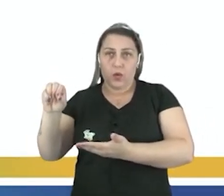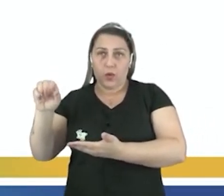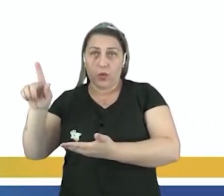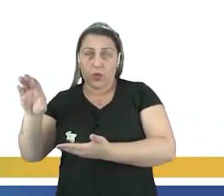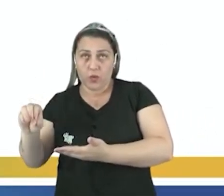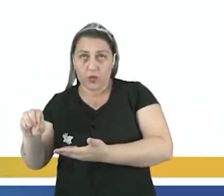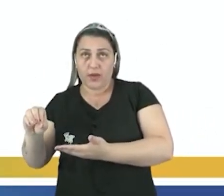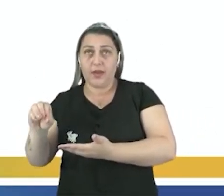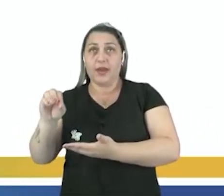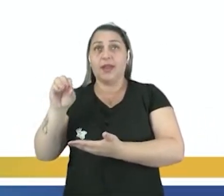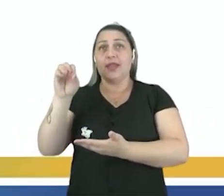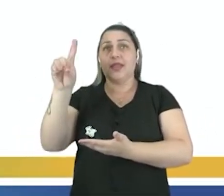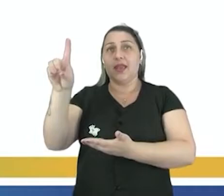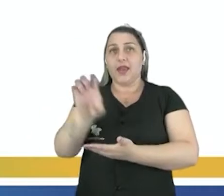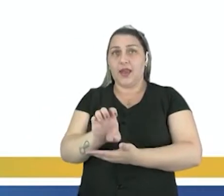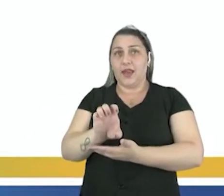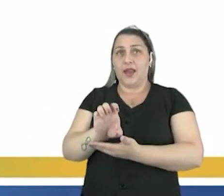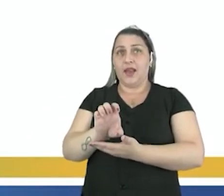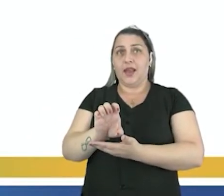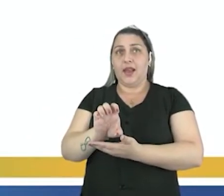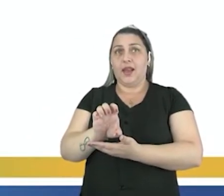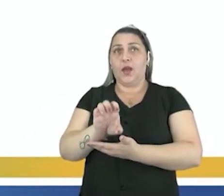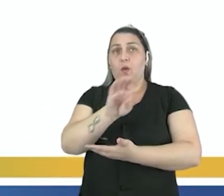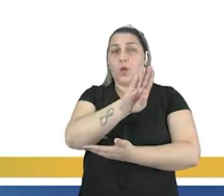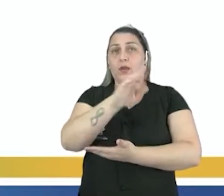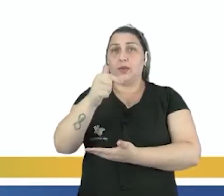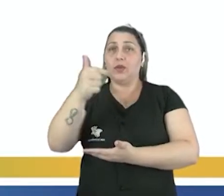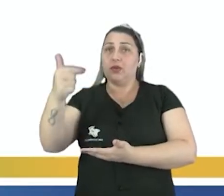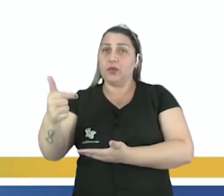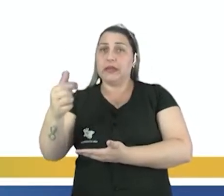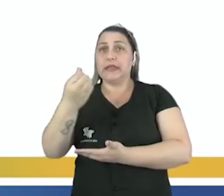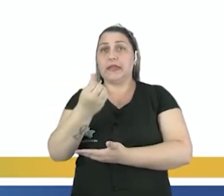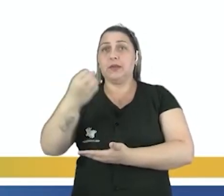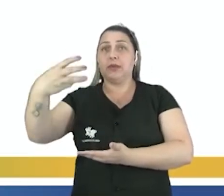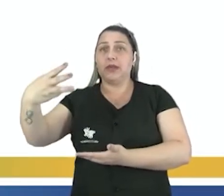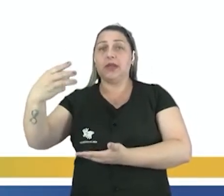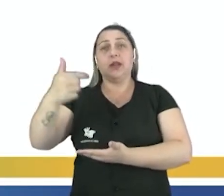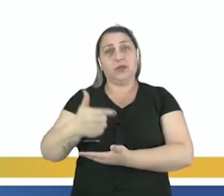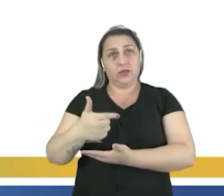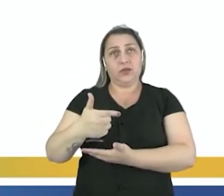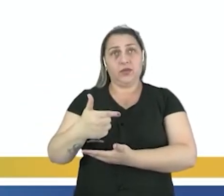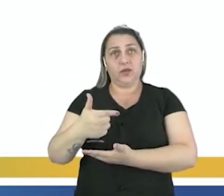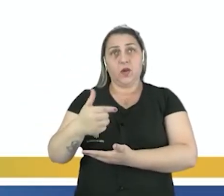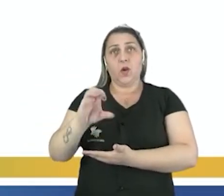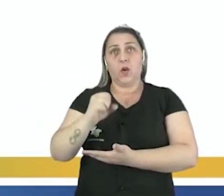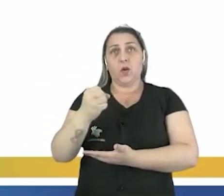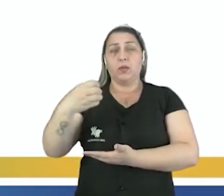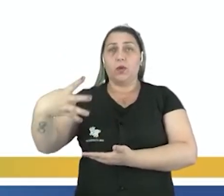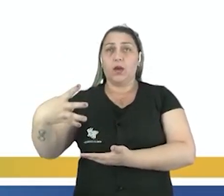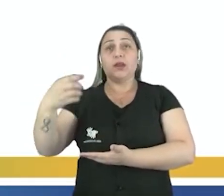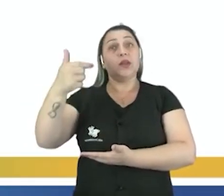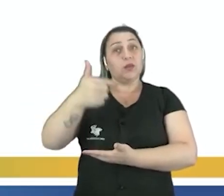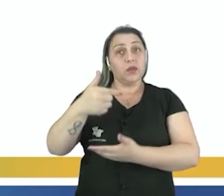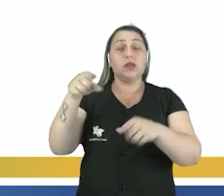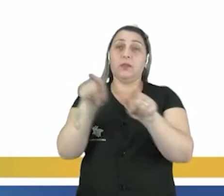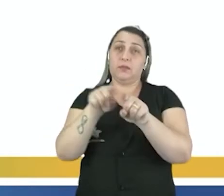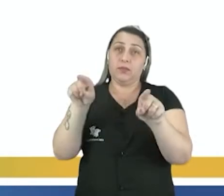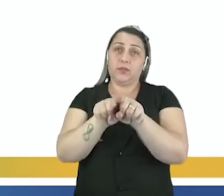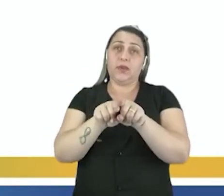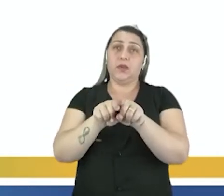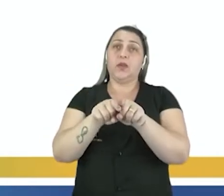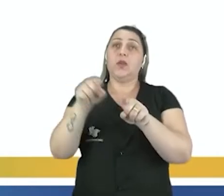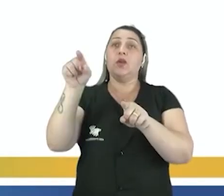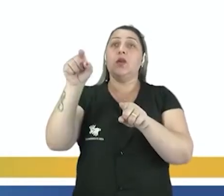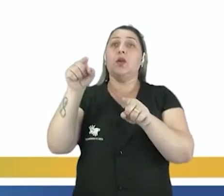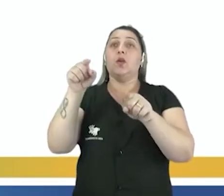o lado DE. 4 para 2 dá 2. 6 para 3 dá 2. 8 para 4 dá 2. Ou seja, os